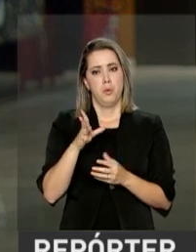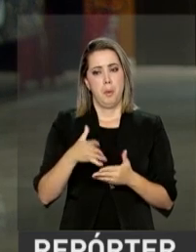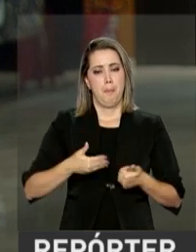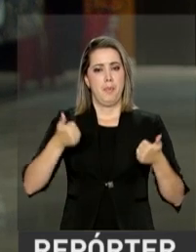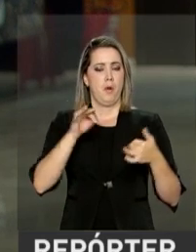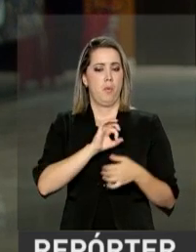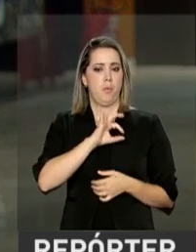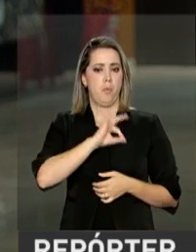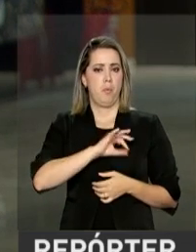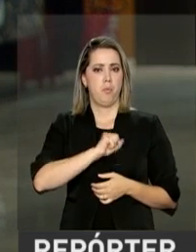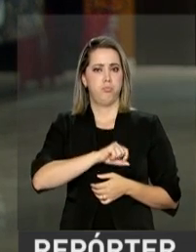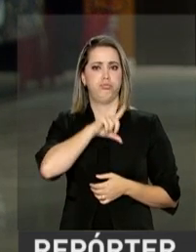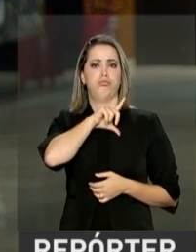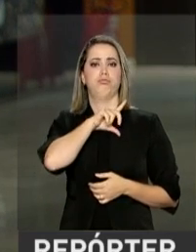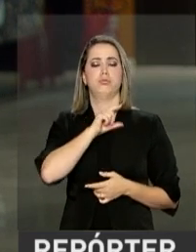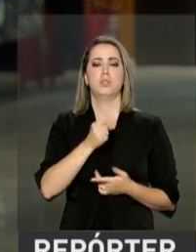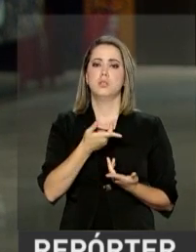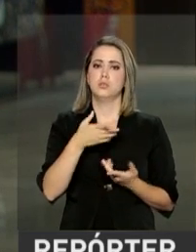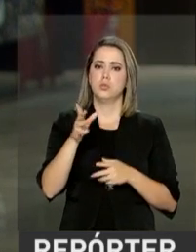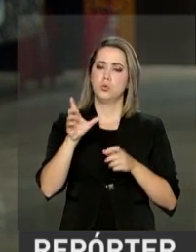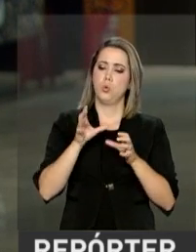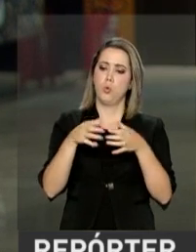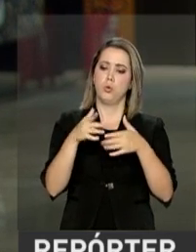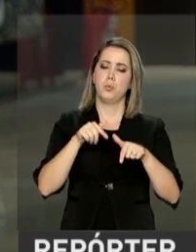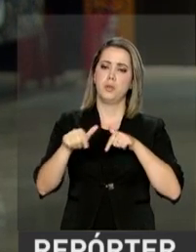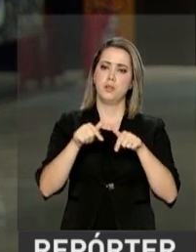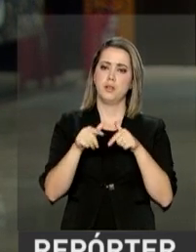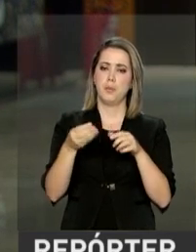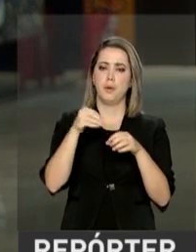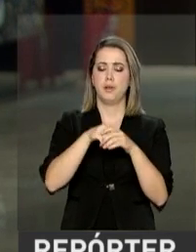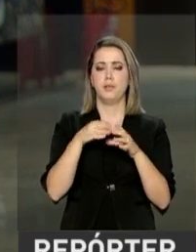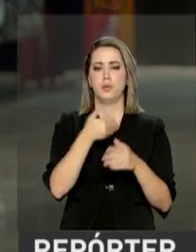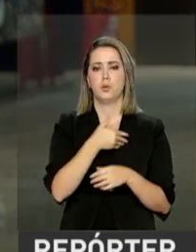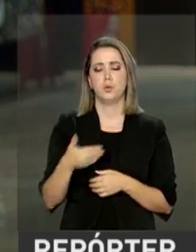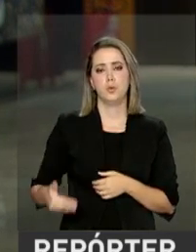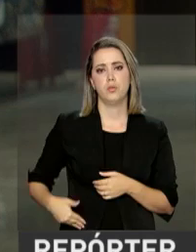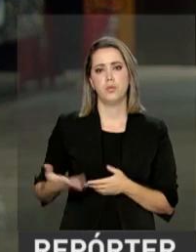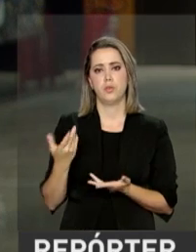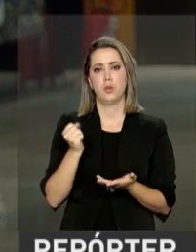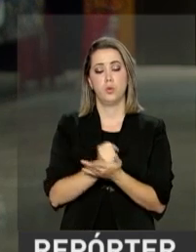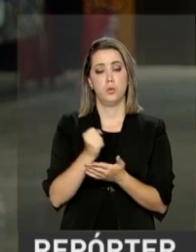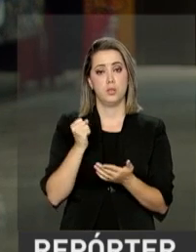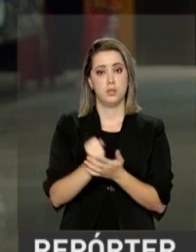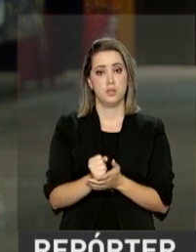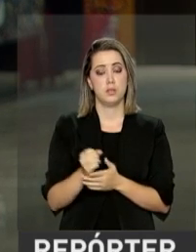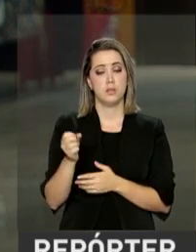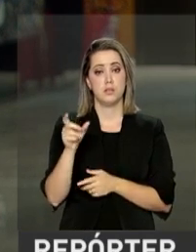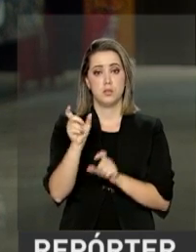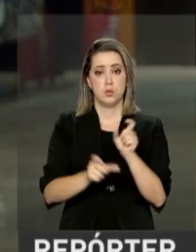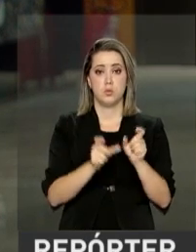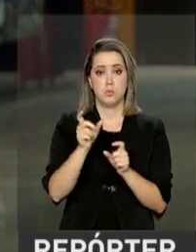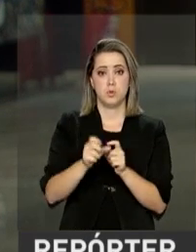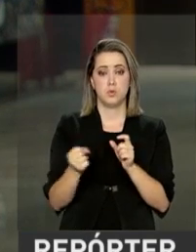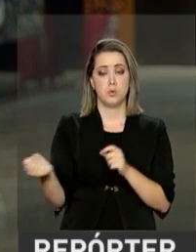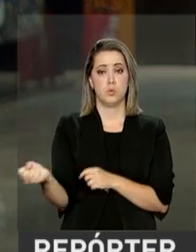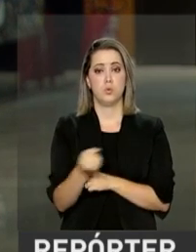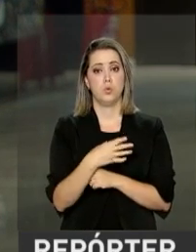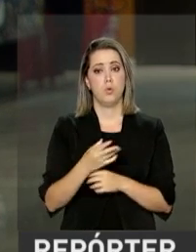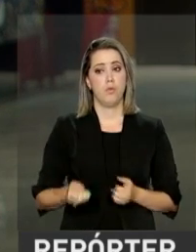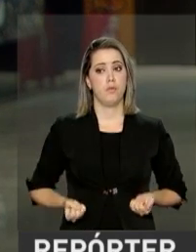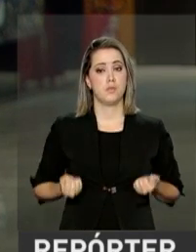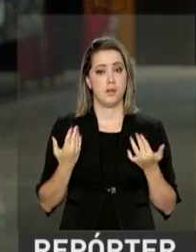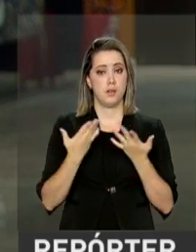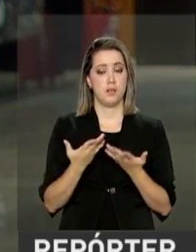públicos proibir também a criação de cargos ou a contratação de pessoal que gerem novas despesas e também